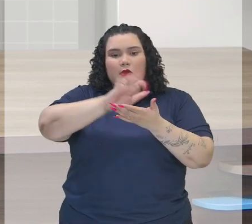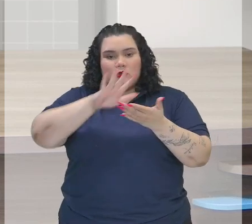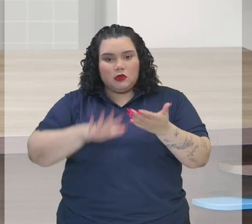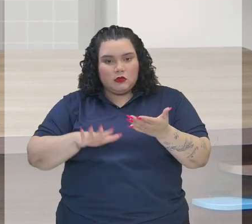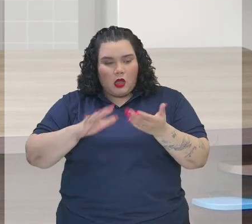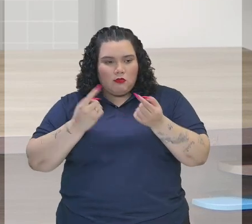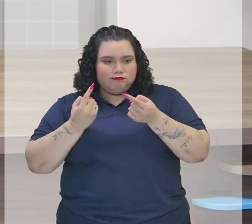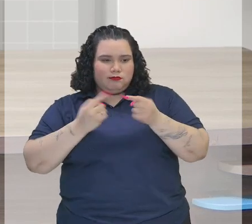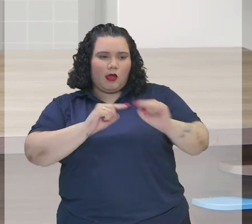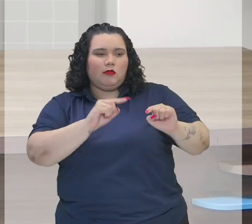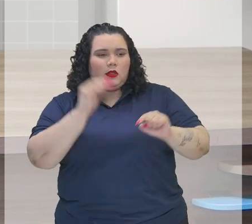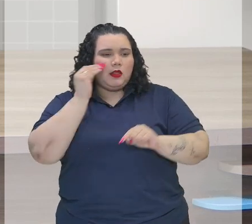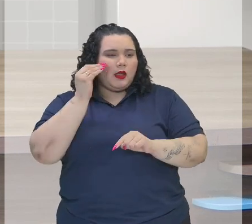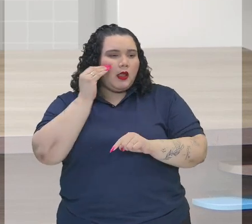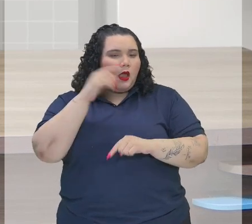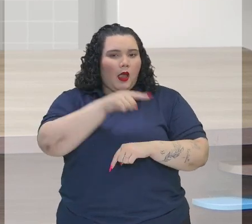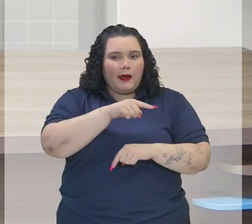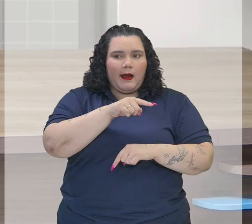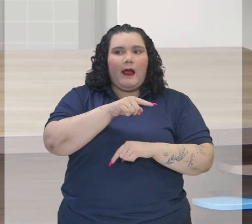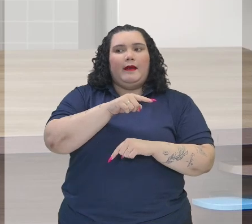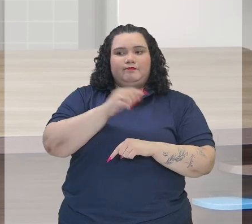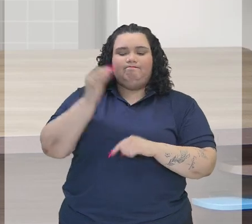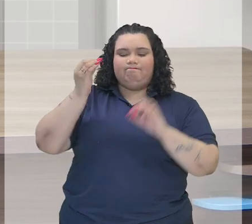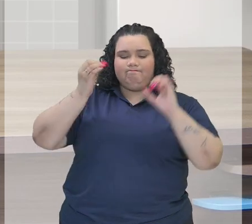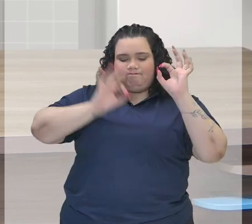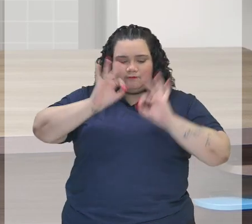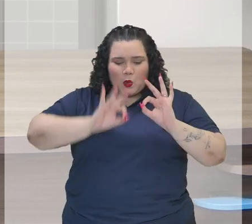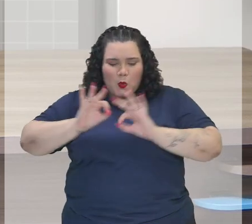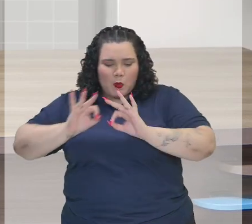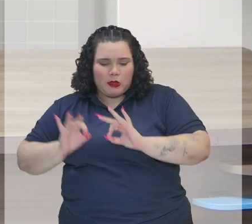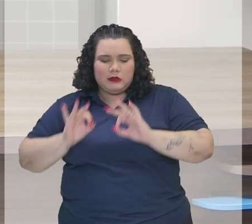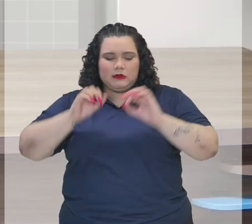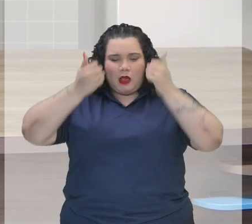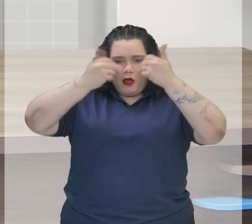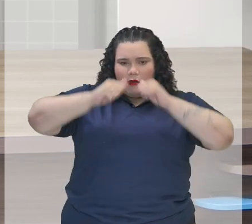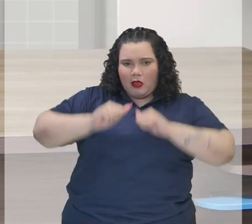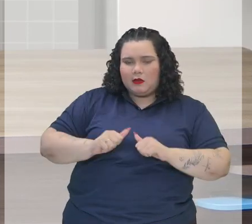se planejar, se monitorar e se autoavaliar